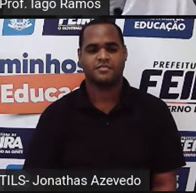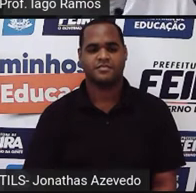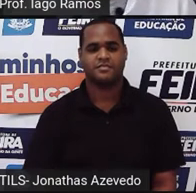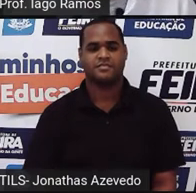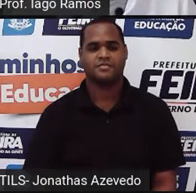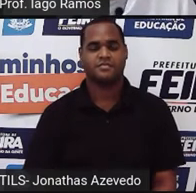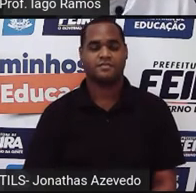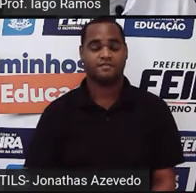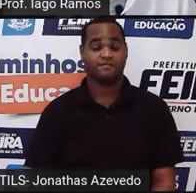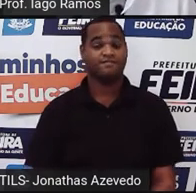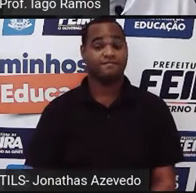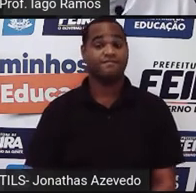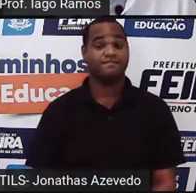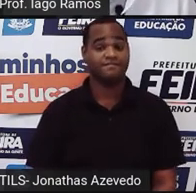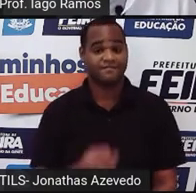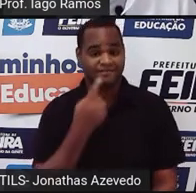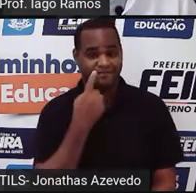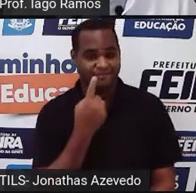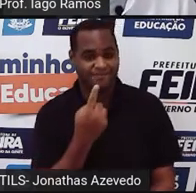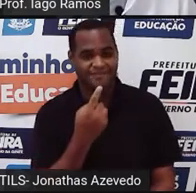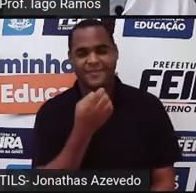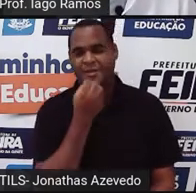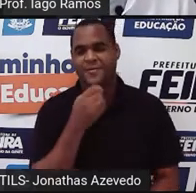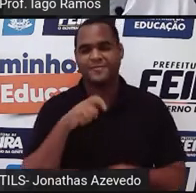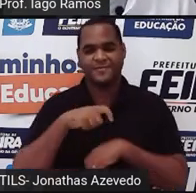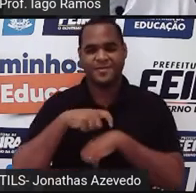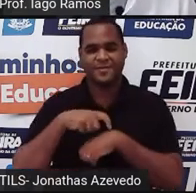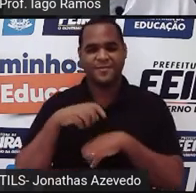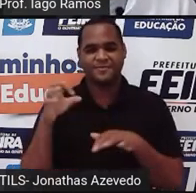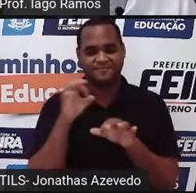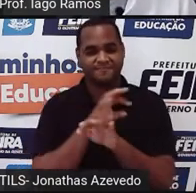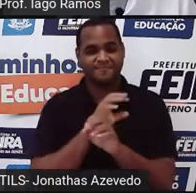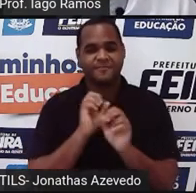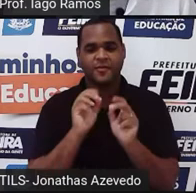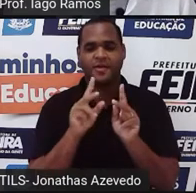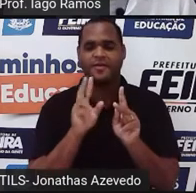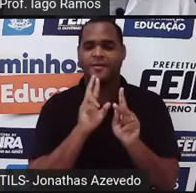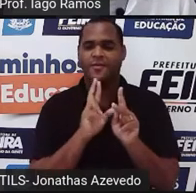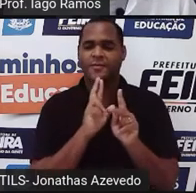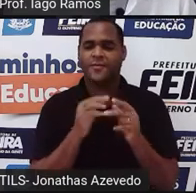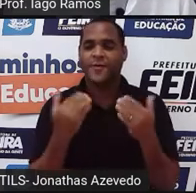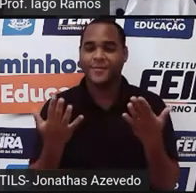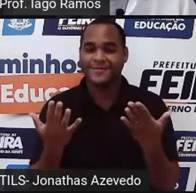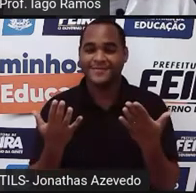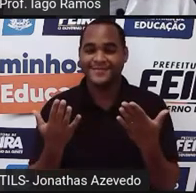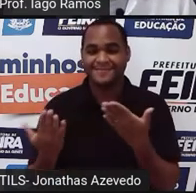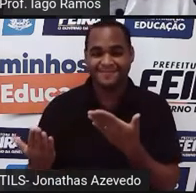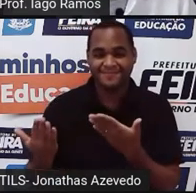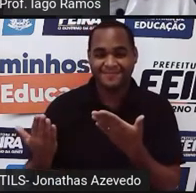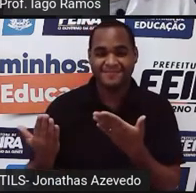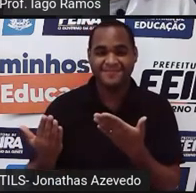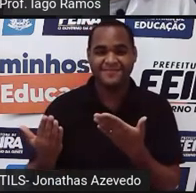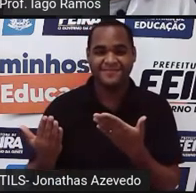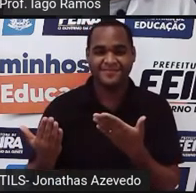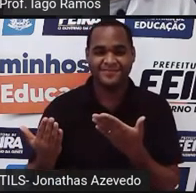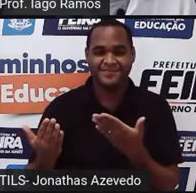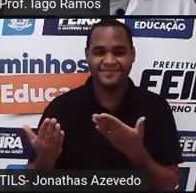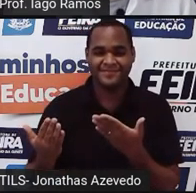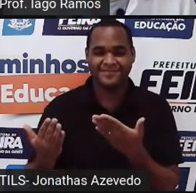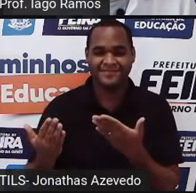tá bom acabou o tempo E aí qual é o resultado correto é